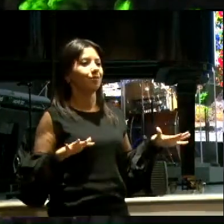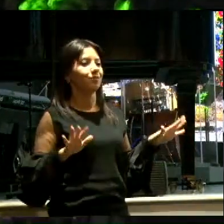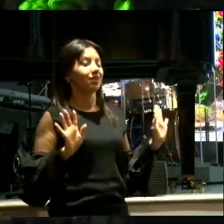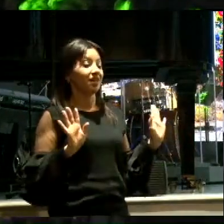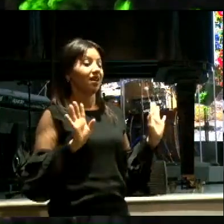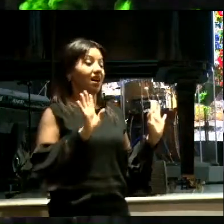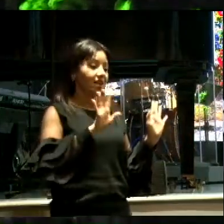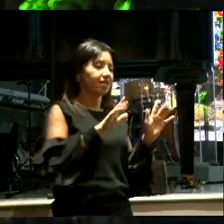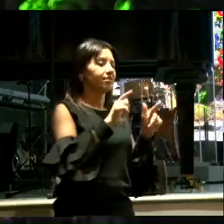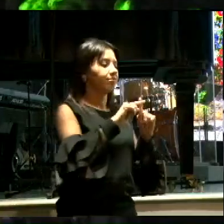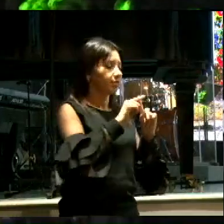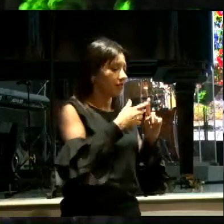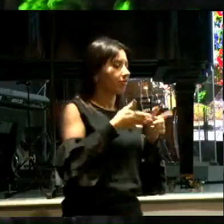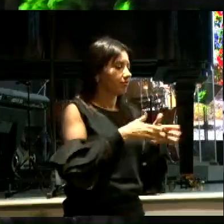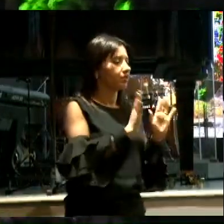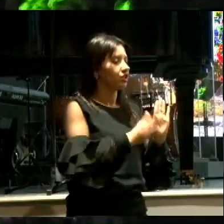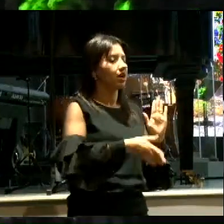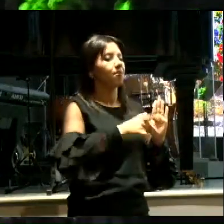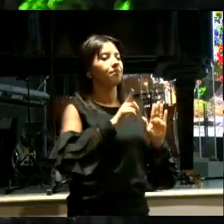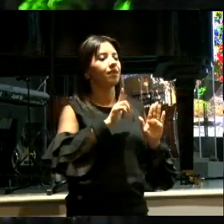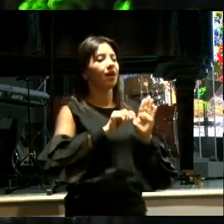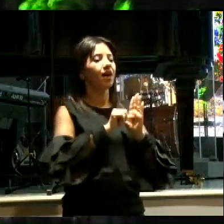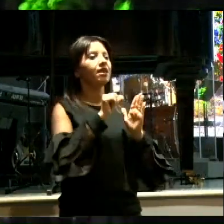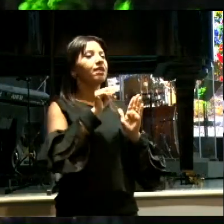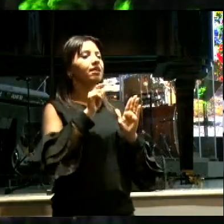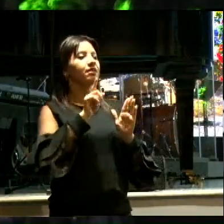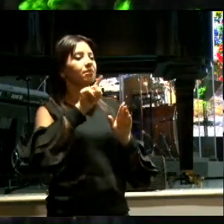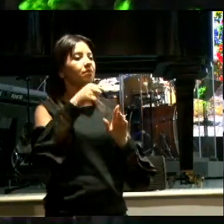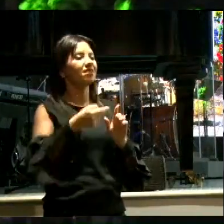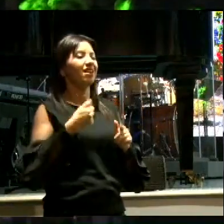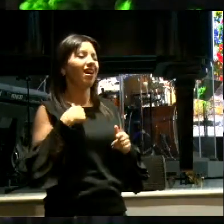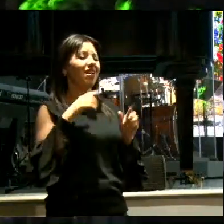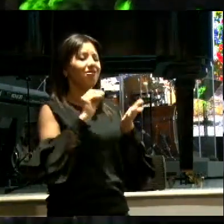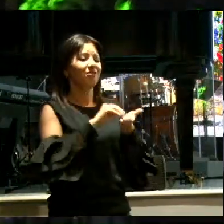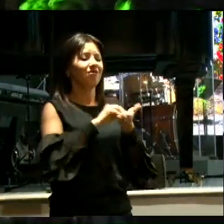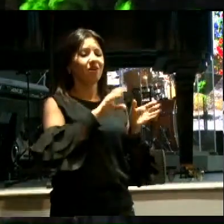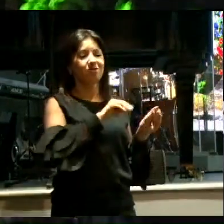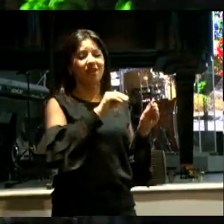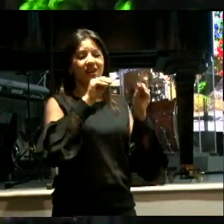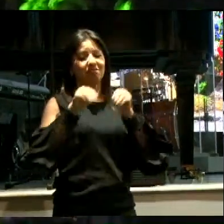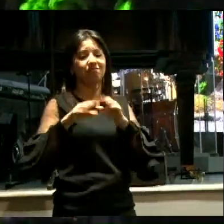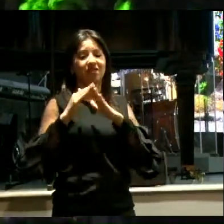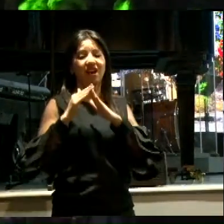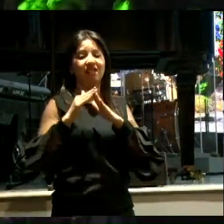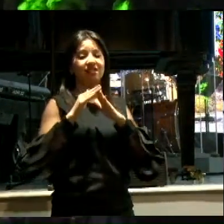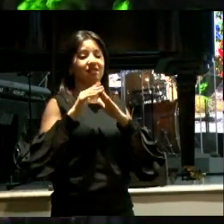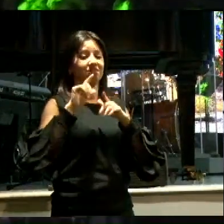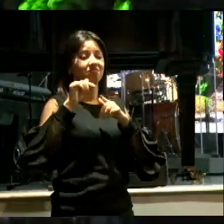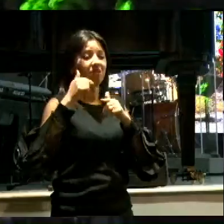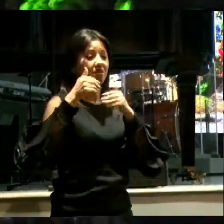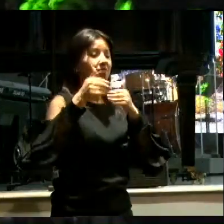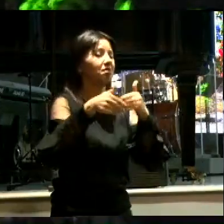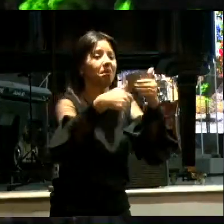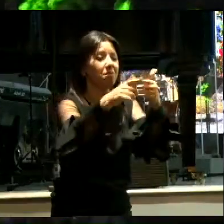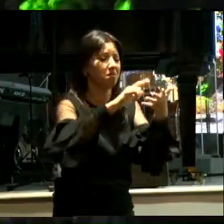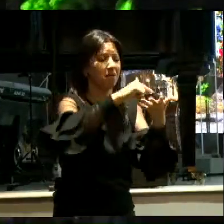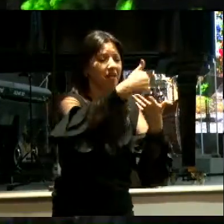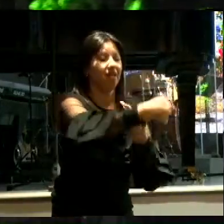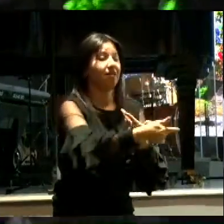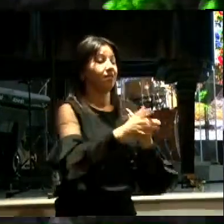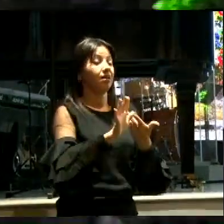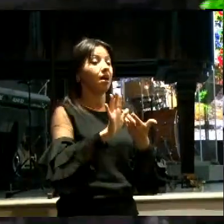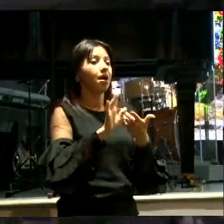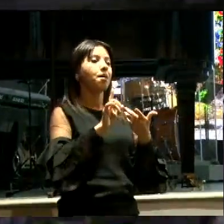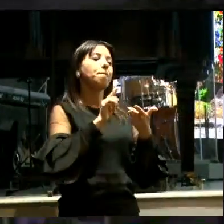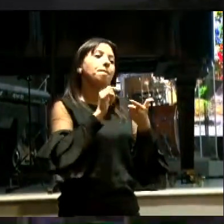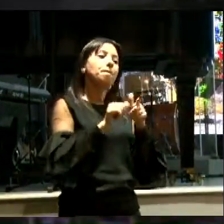de endereço. Querida, primeiro aqui. Se você não conseguir resolver aqui primeiro, nada